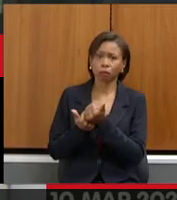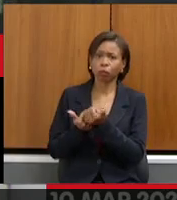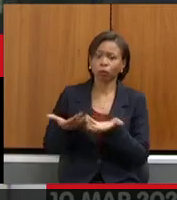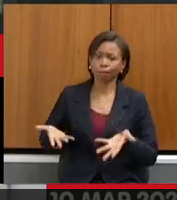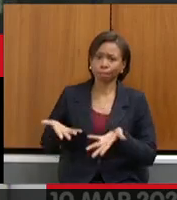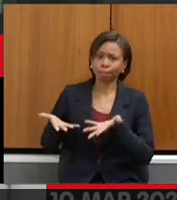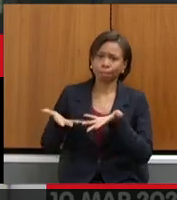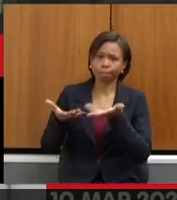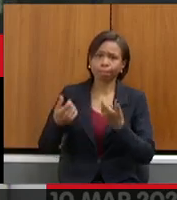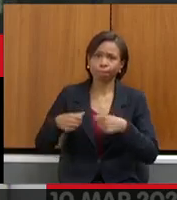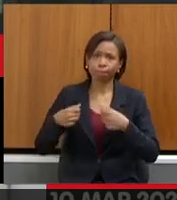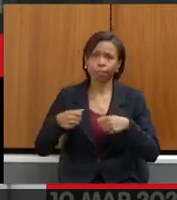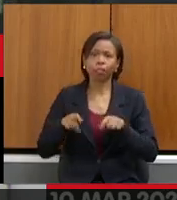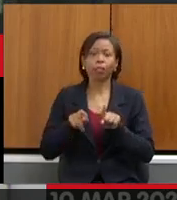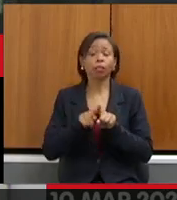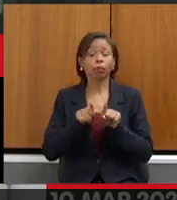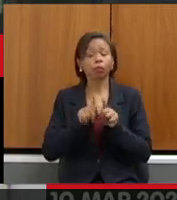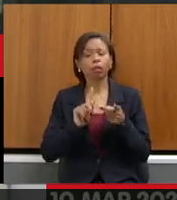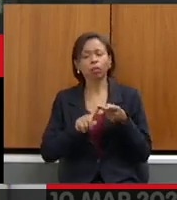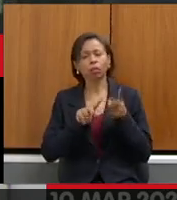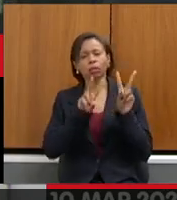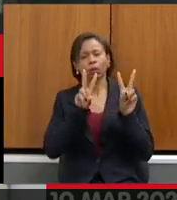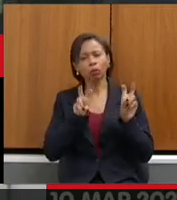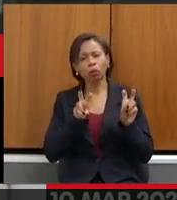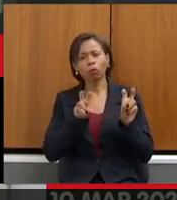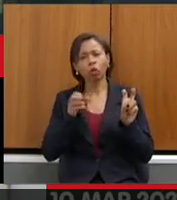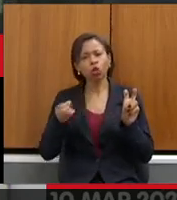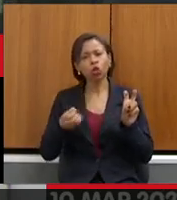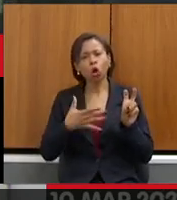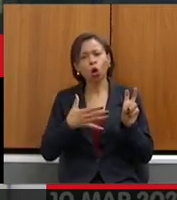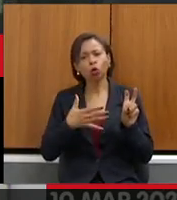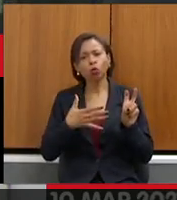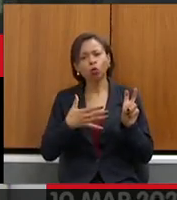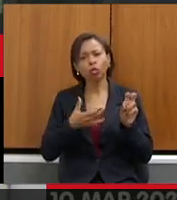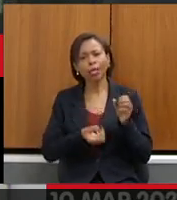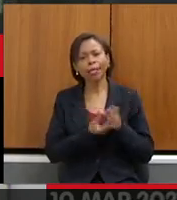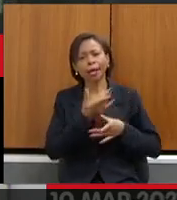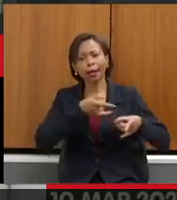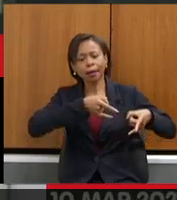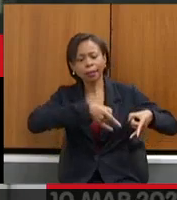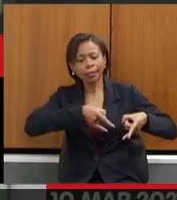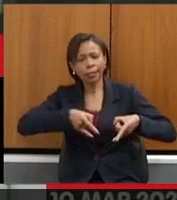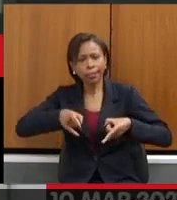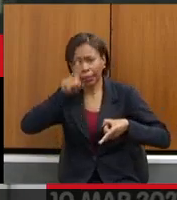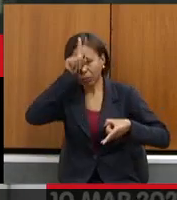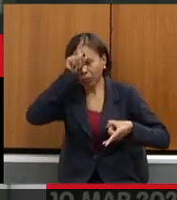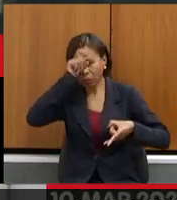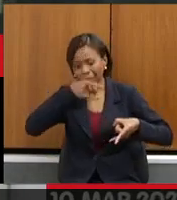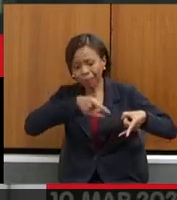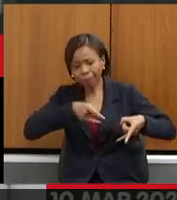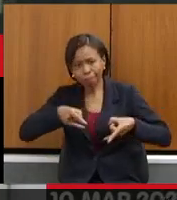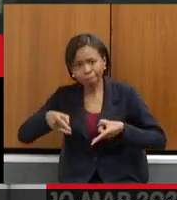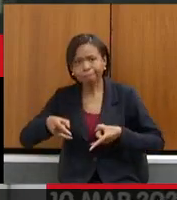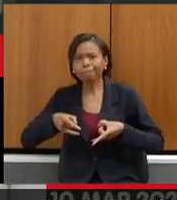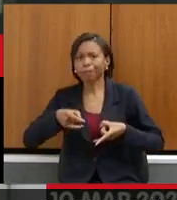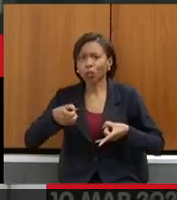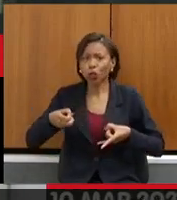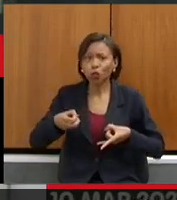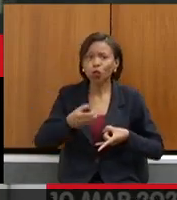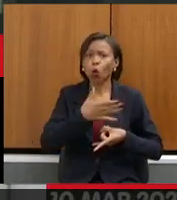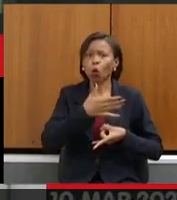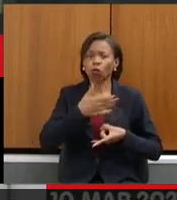incentivada e estamos também da questão dos novos leitos necessidade urgente de novas habilitações